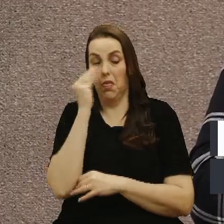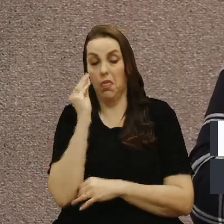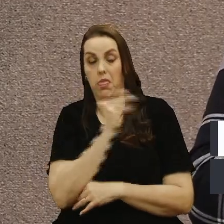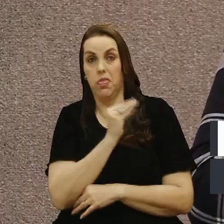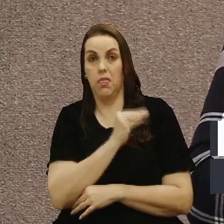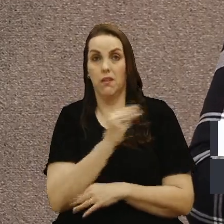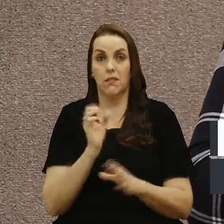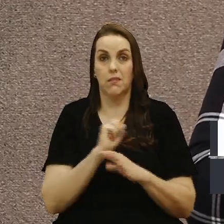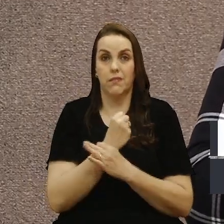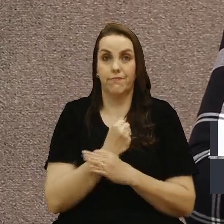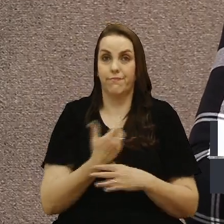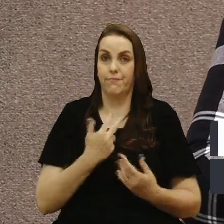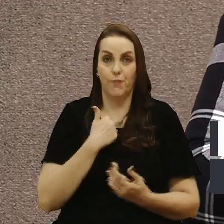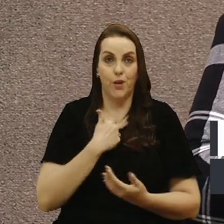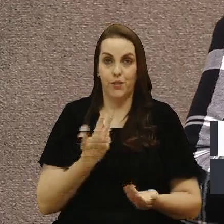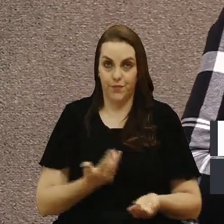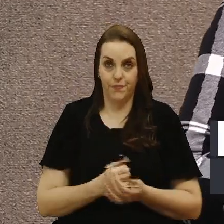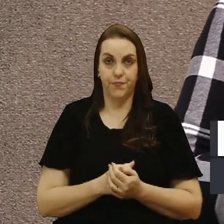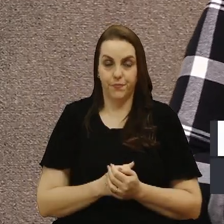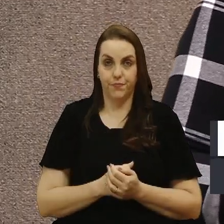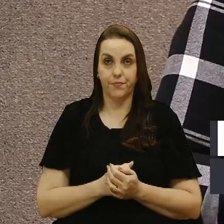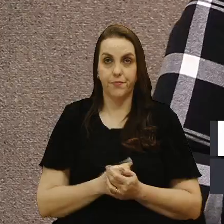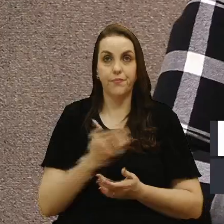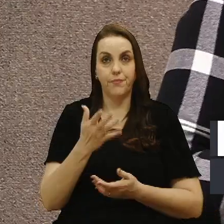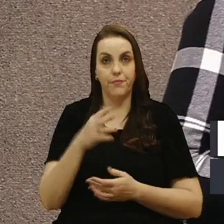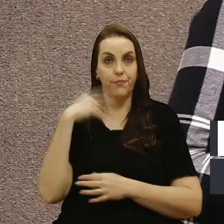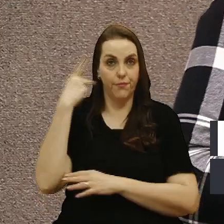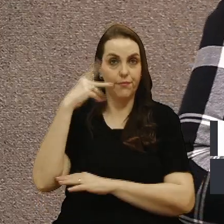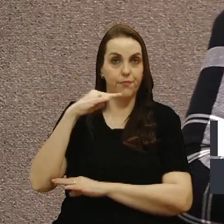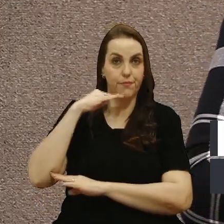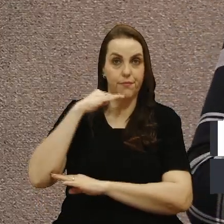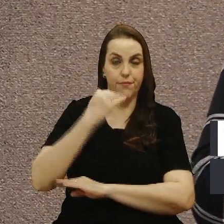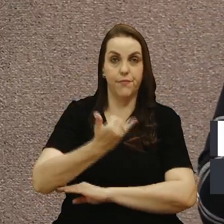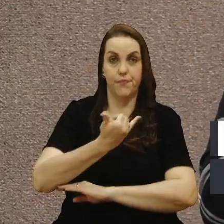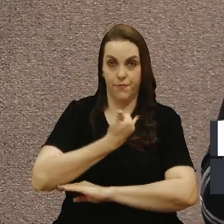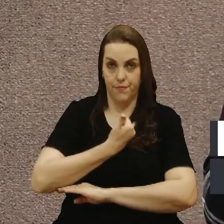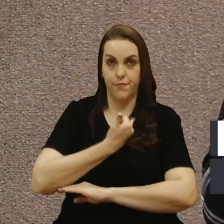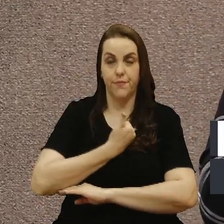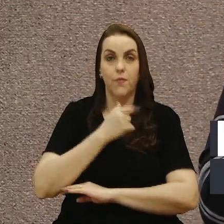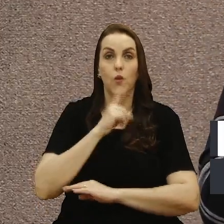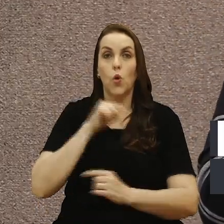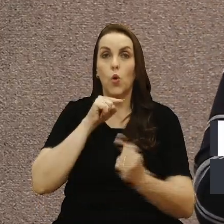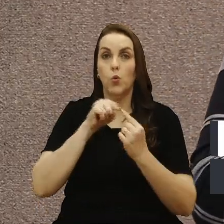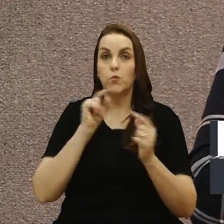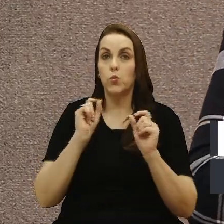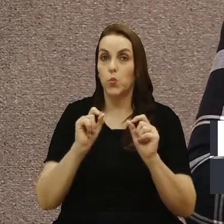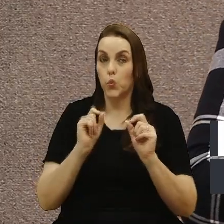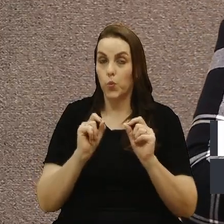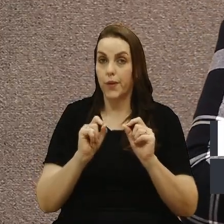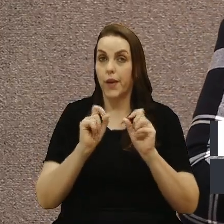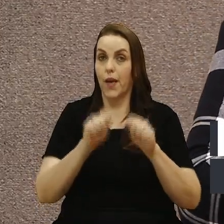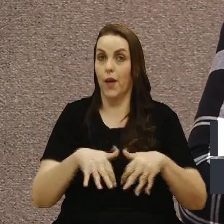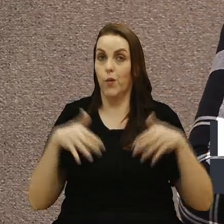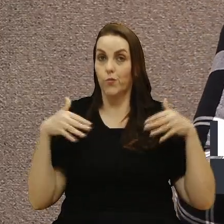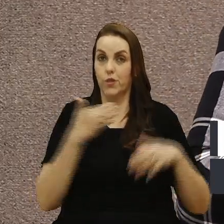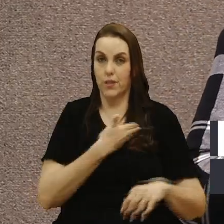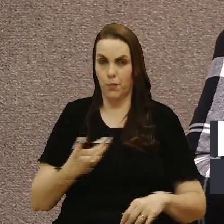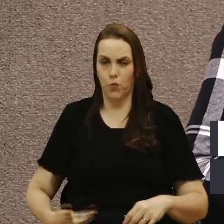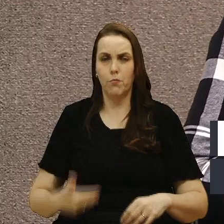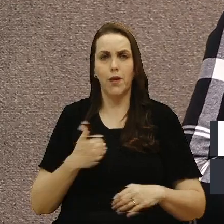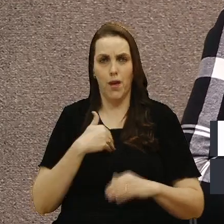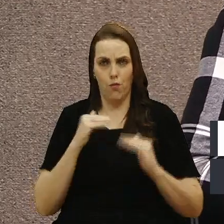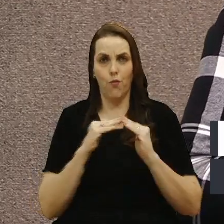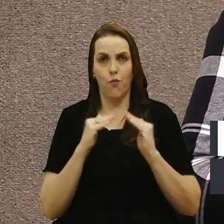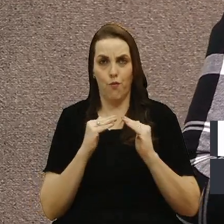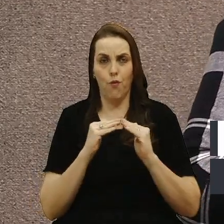este aspecto pontual. O vereador Bortola me sinalizou antes da intenção de se fazer uma audiência pública, da qual eu sou favorável, inclusive sou membro